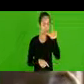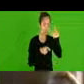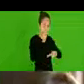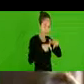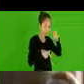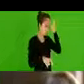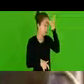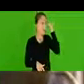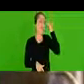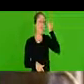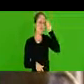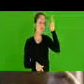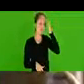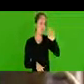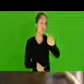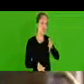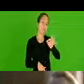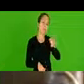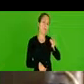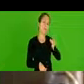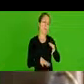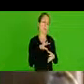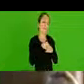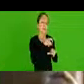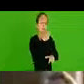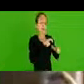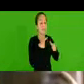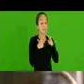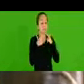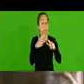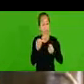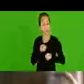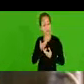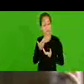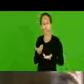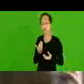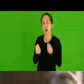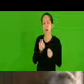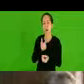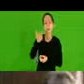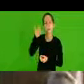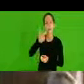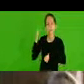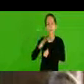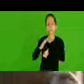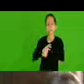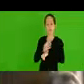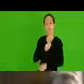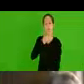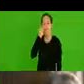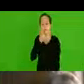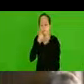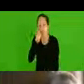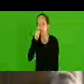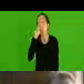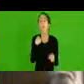sentidos, da sua linguagem, do modo como eles compreendem as suas próprias experiências e a experiência dos